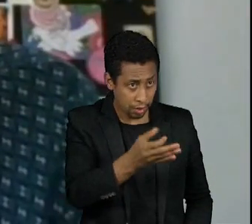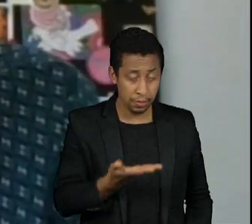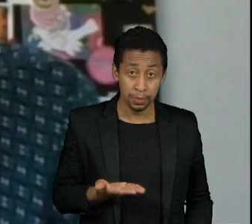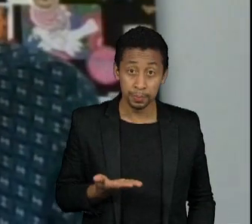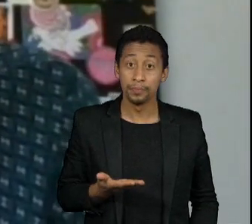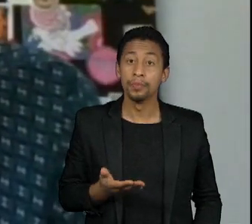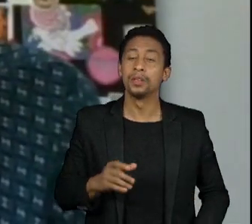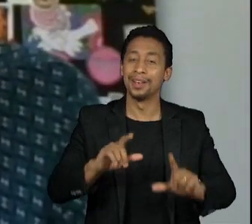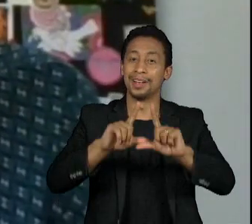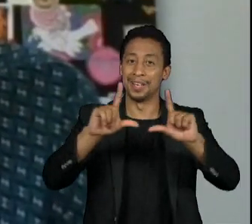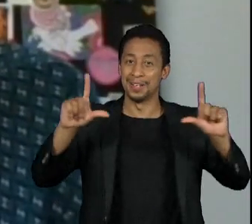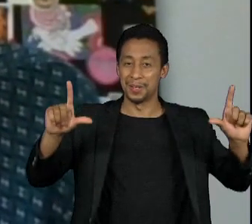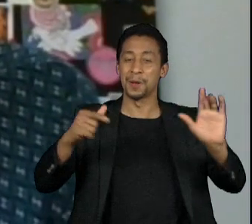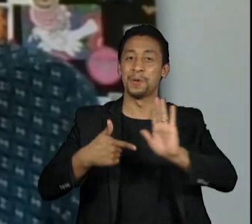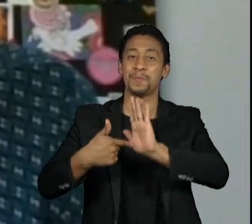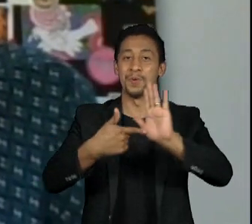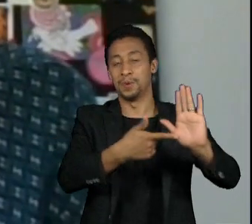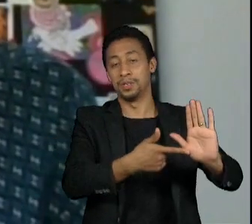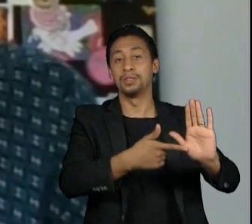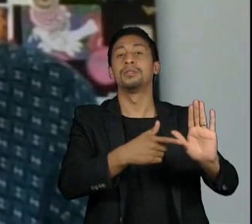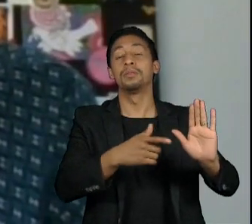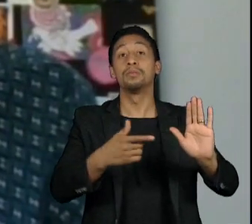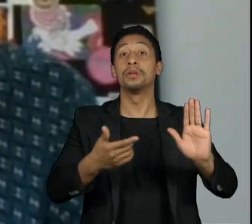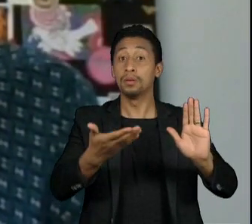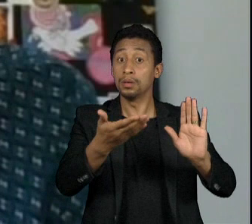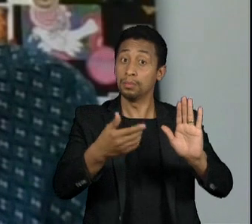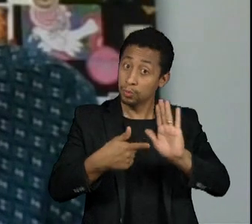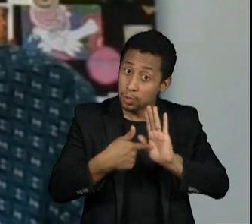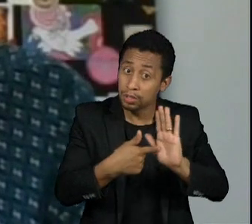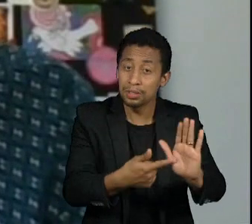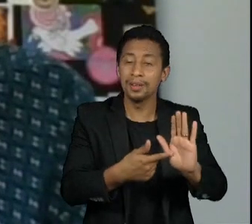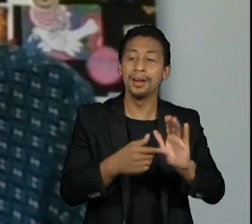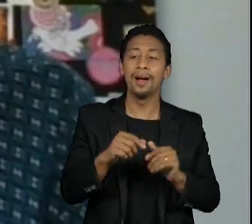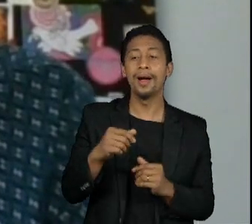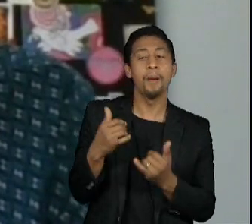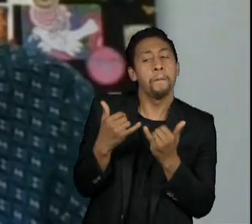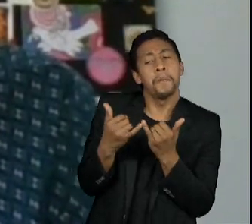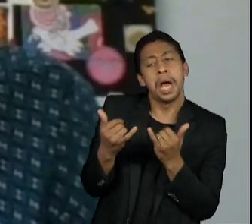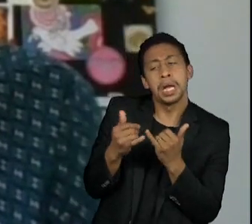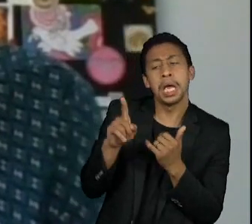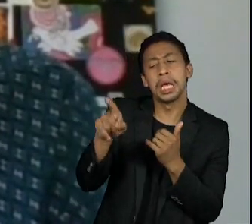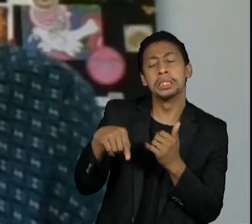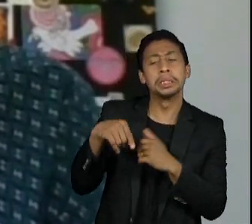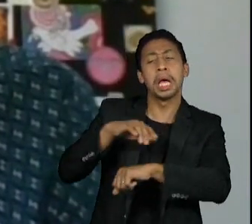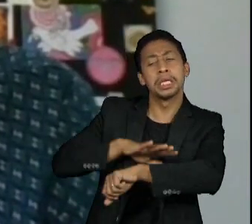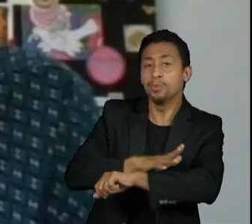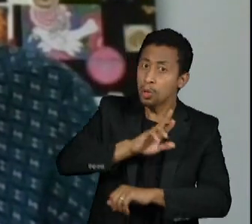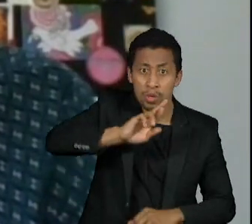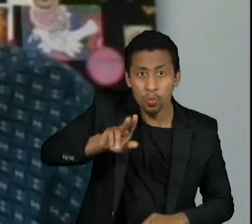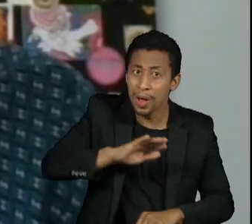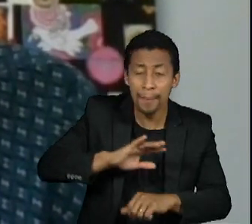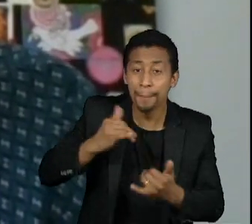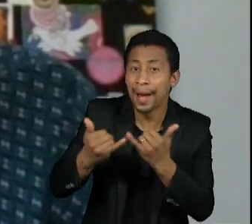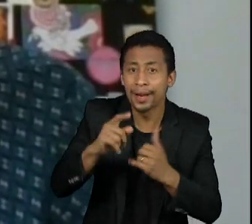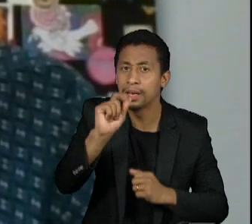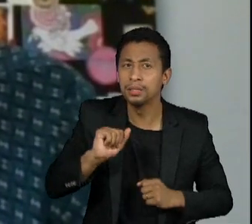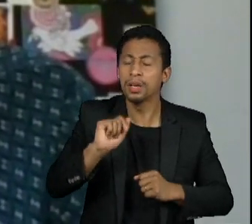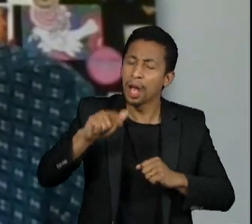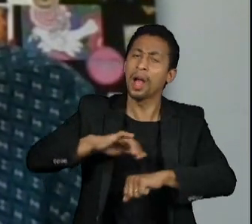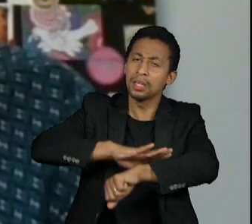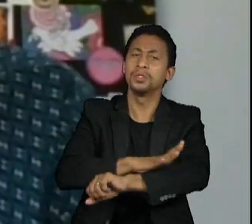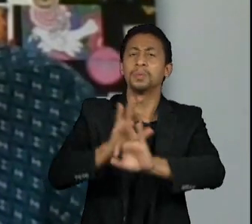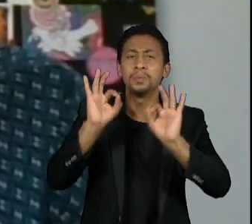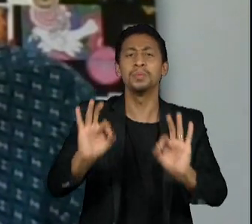Esse slogan da campanha é para a gente desnaturalizar coisas que a gente tem dificuldade de enxergar como sociedade, né? Já está